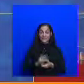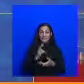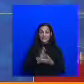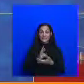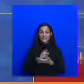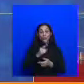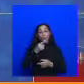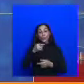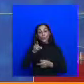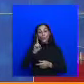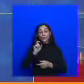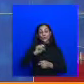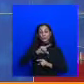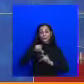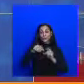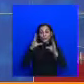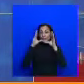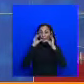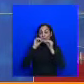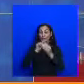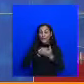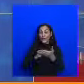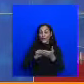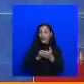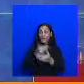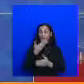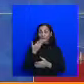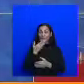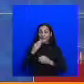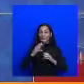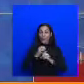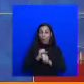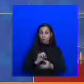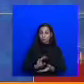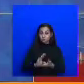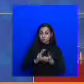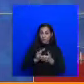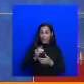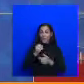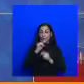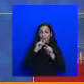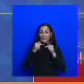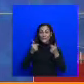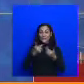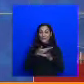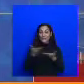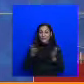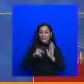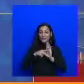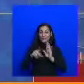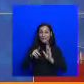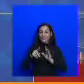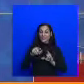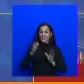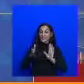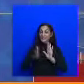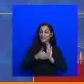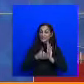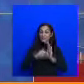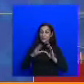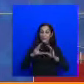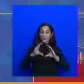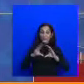Na sequência, o último sorteio da noite. Loto Fácil com o prêmio acumulado. Boa sorte para você que apostou. Bola branca